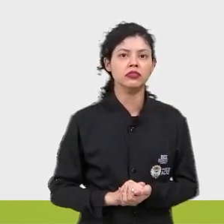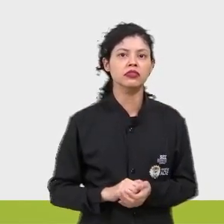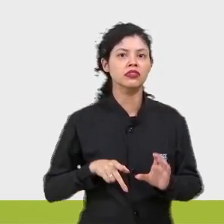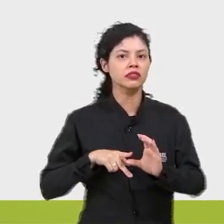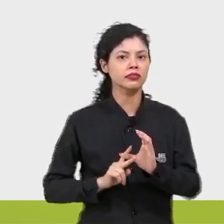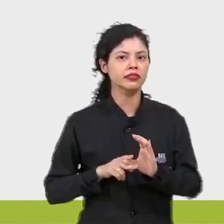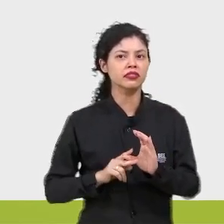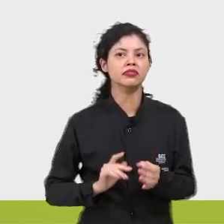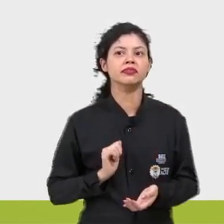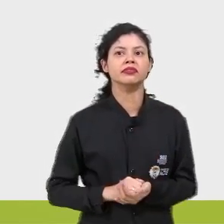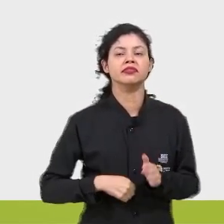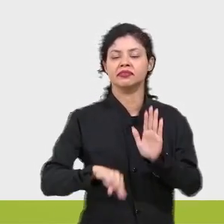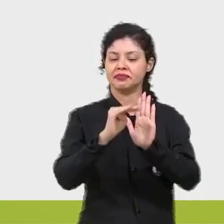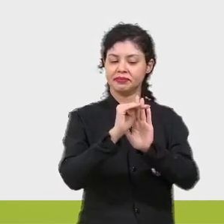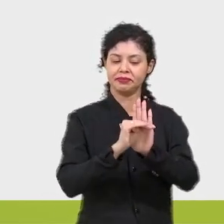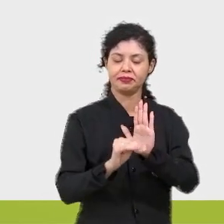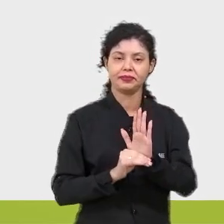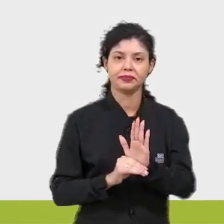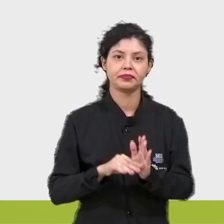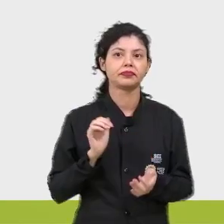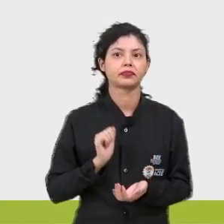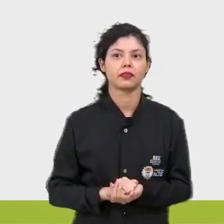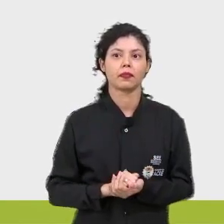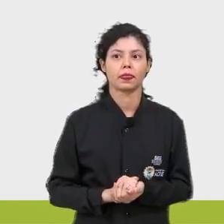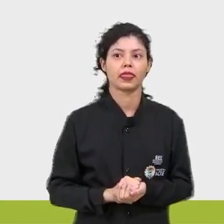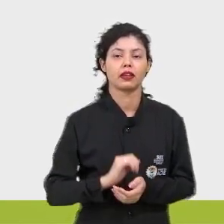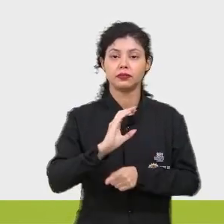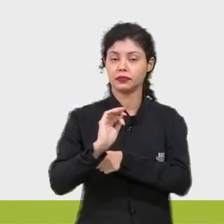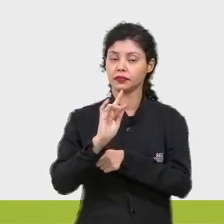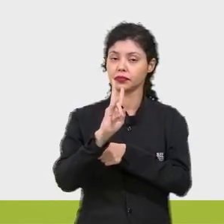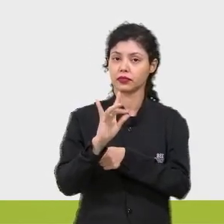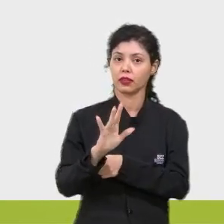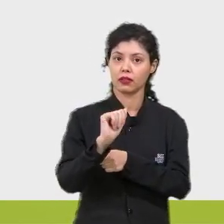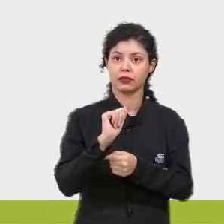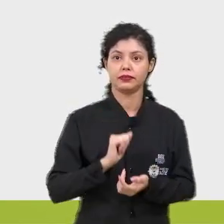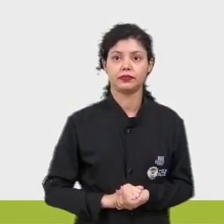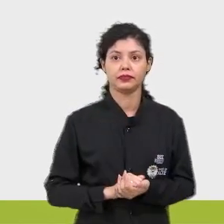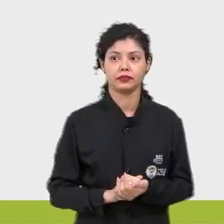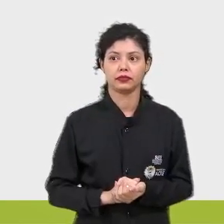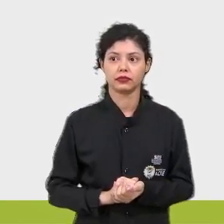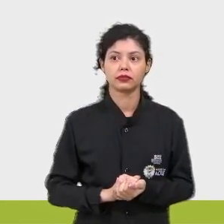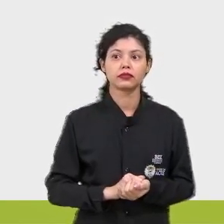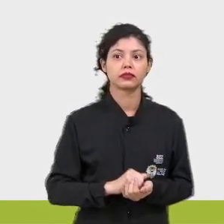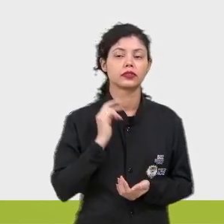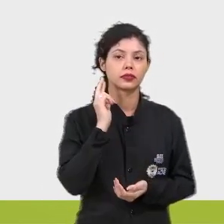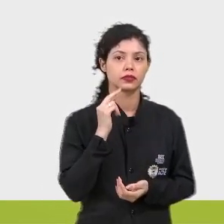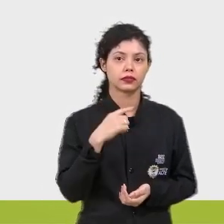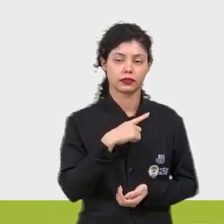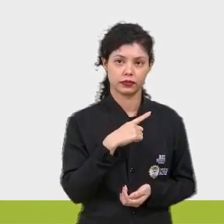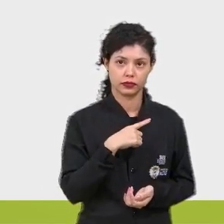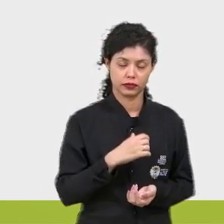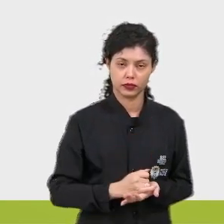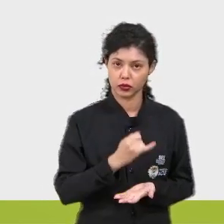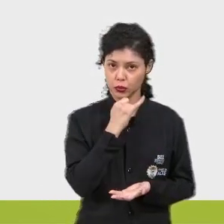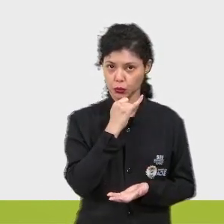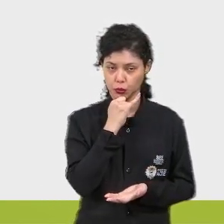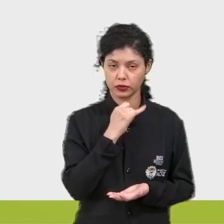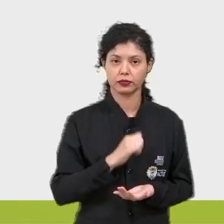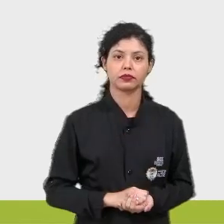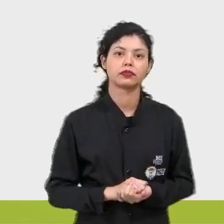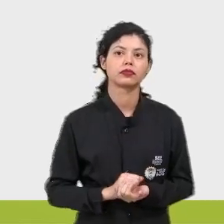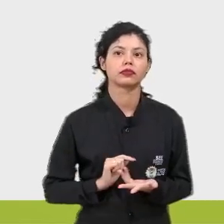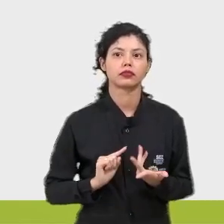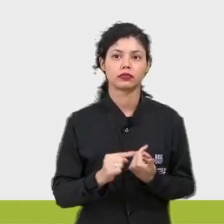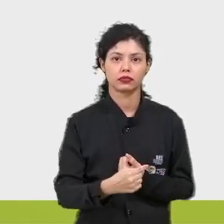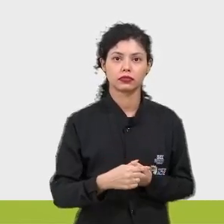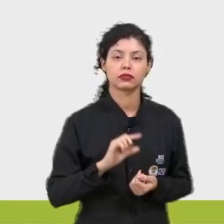currículo, lista de compras, cardápio, classificados. De rosa aí eu tenho exemplos dentro da